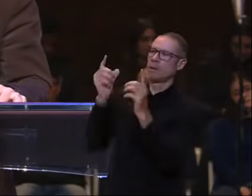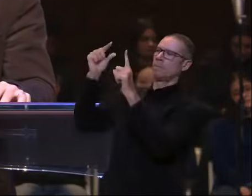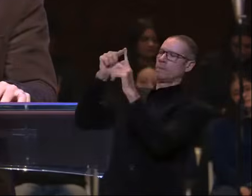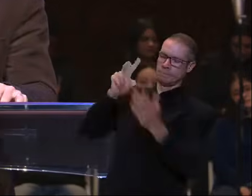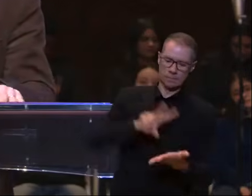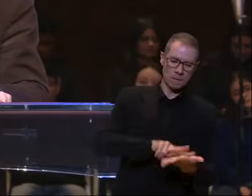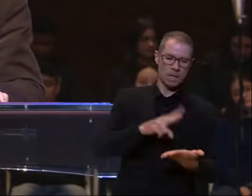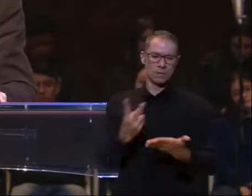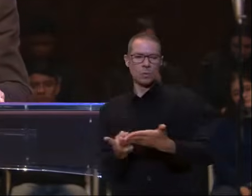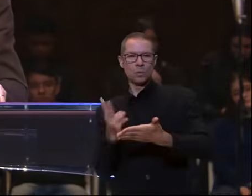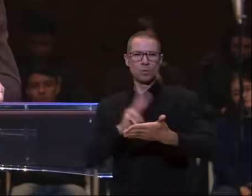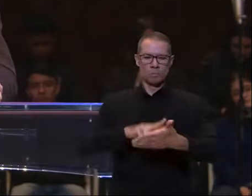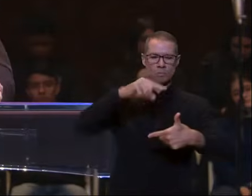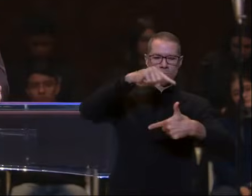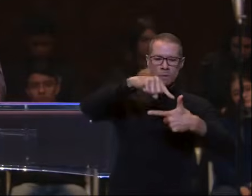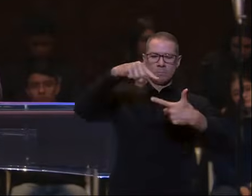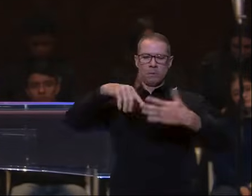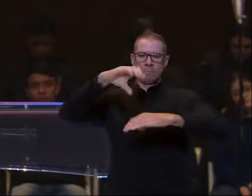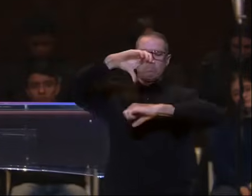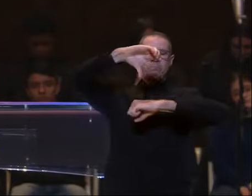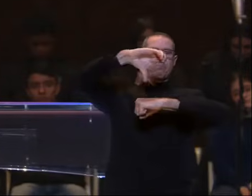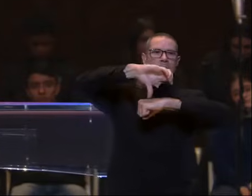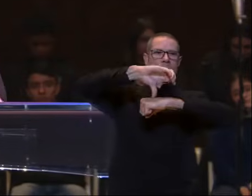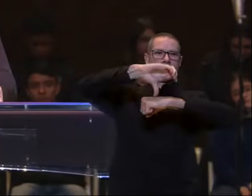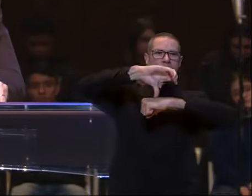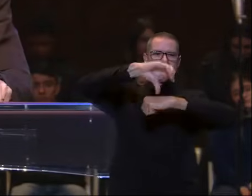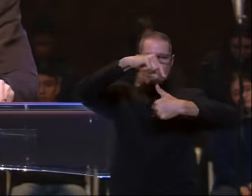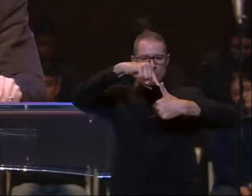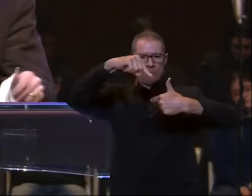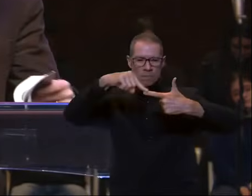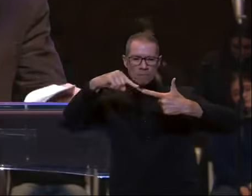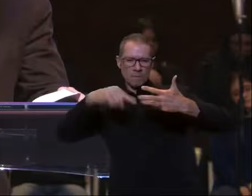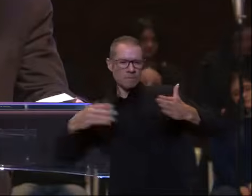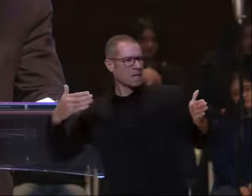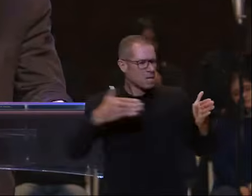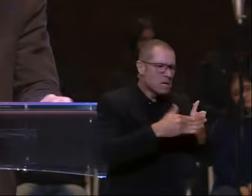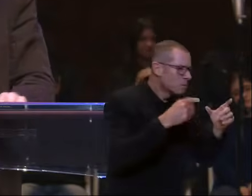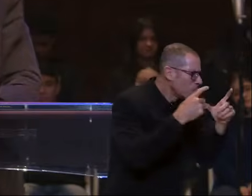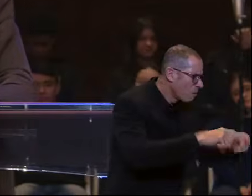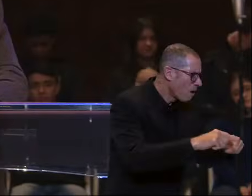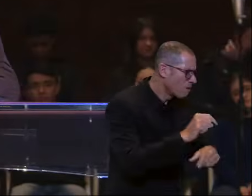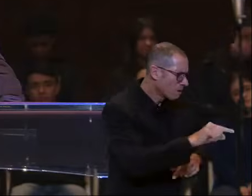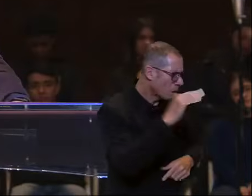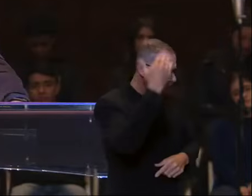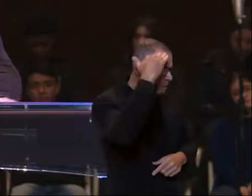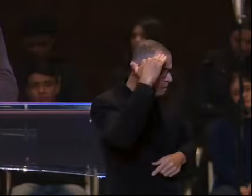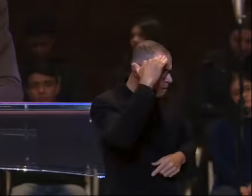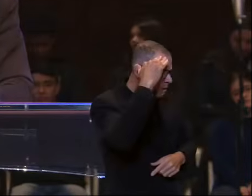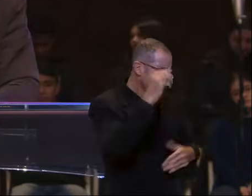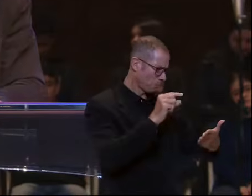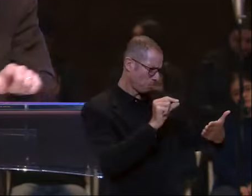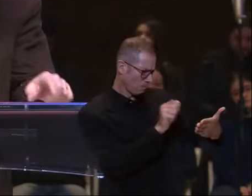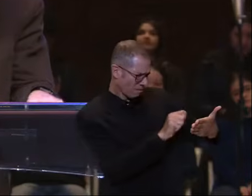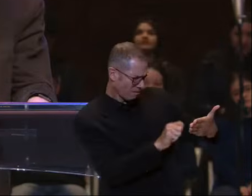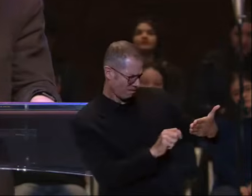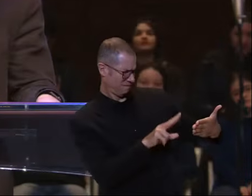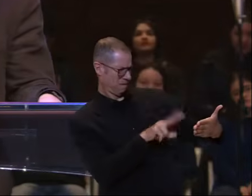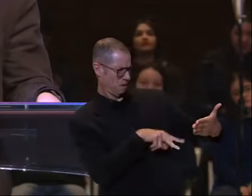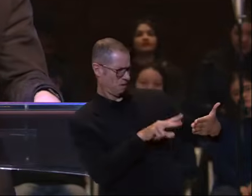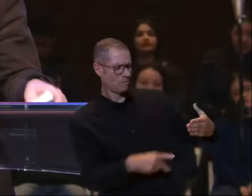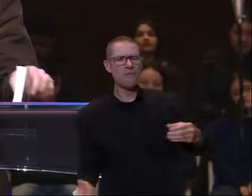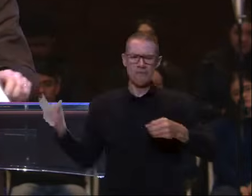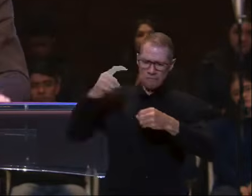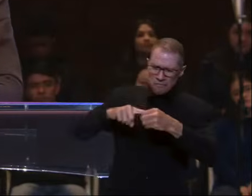tem vários pontos de interrogação. Sabe quando você chega num lugar e você diz: isso aqui eu não entendi, e você volta